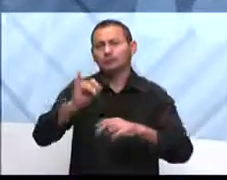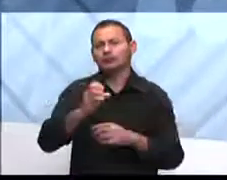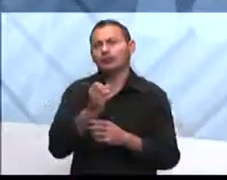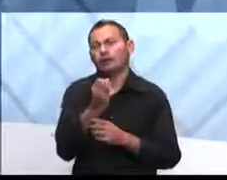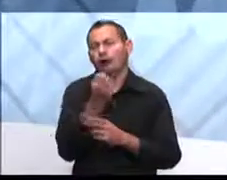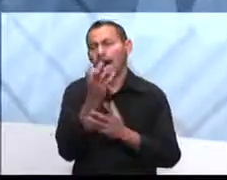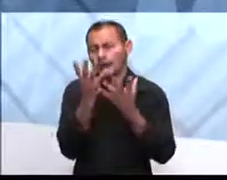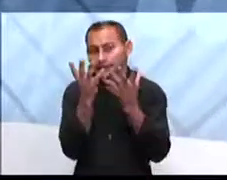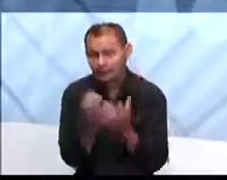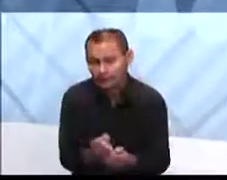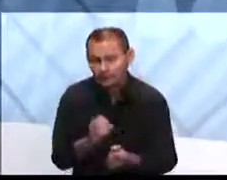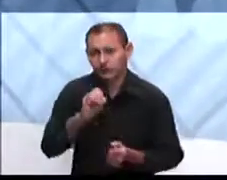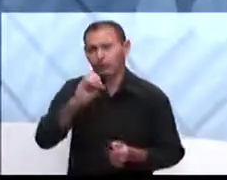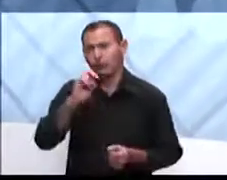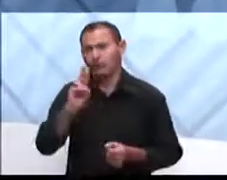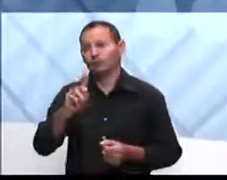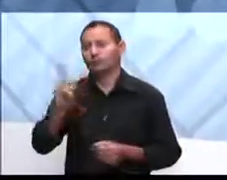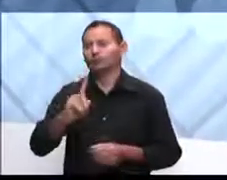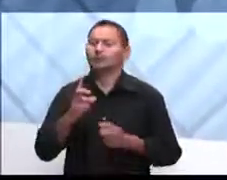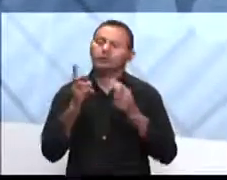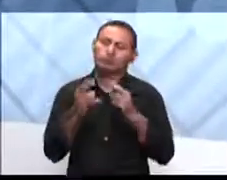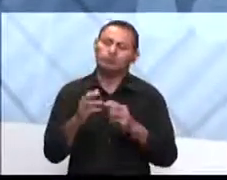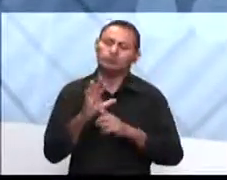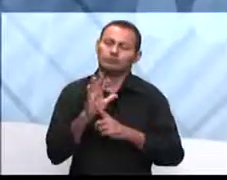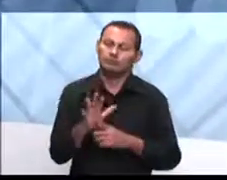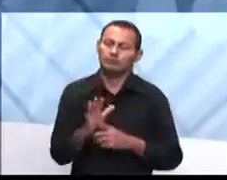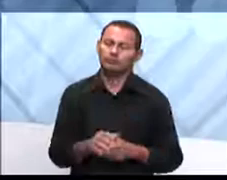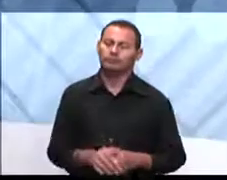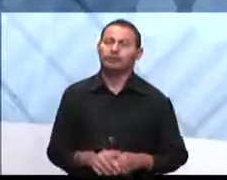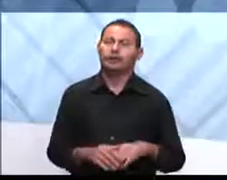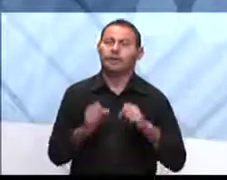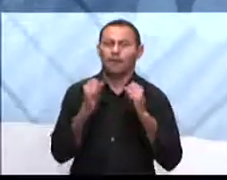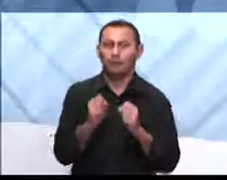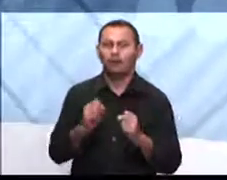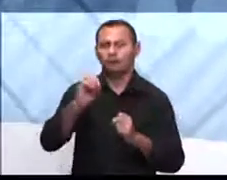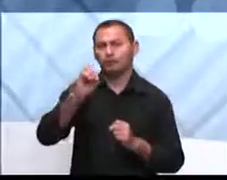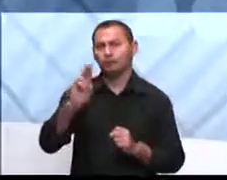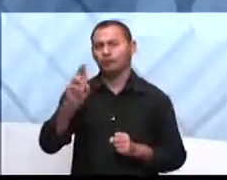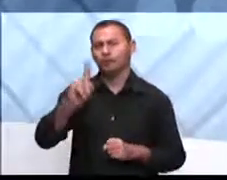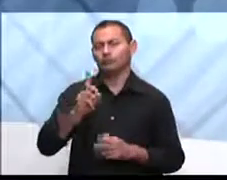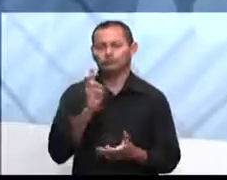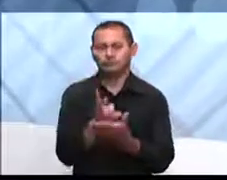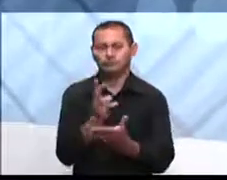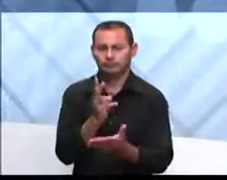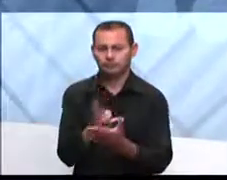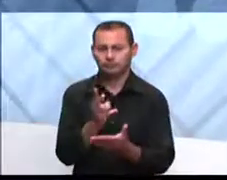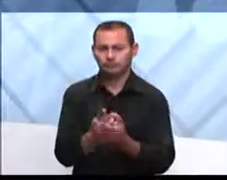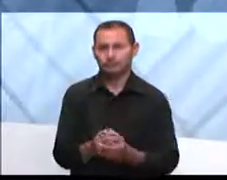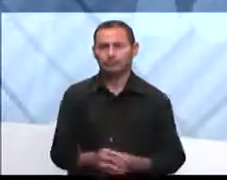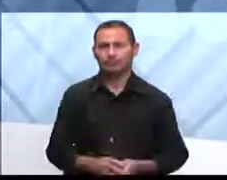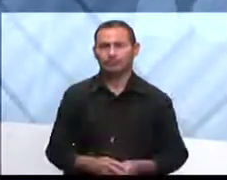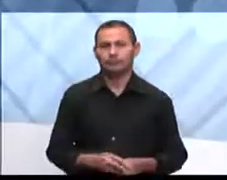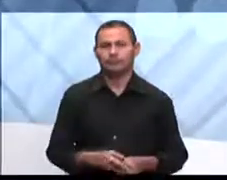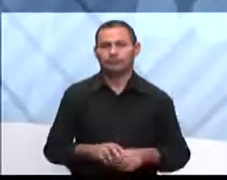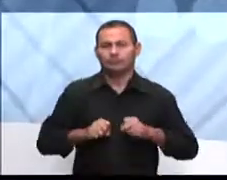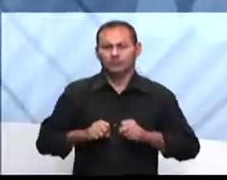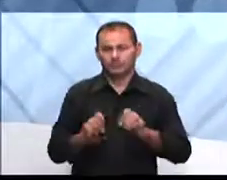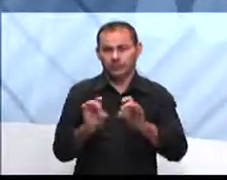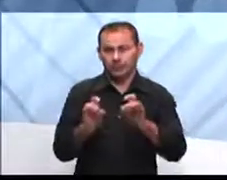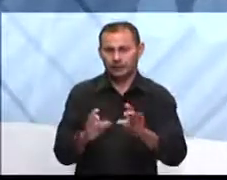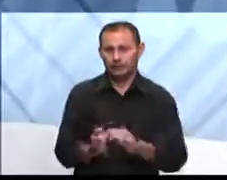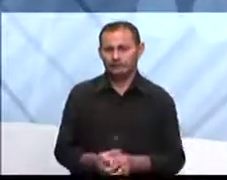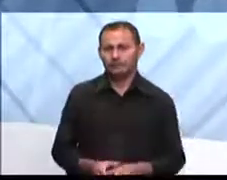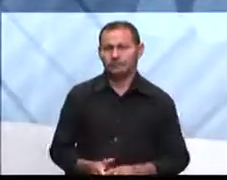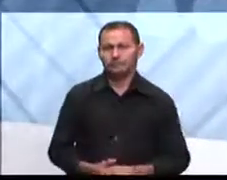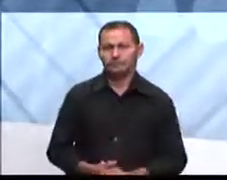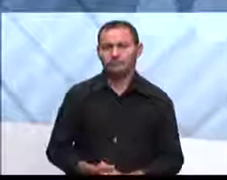bem aceito ou não, e conforme esse resultado, ele pode ou não permanecer, então, no mercado.